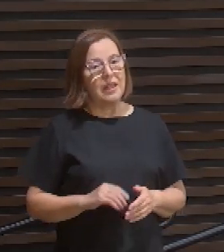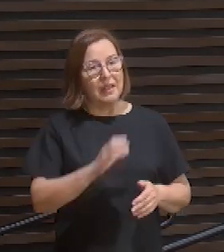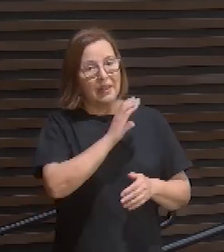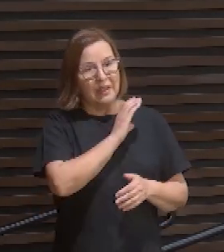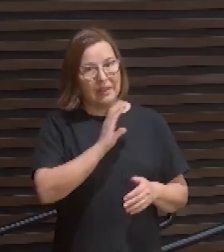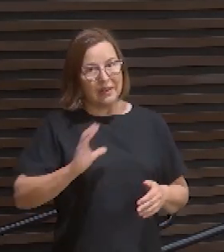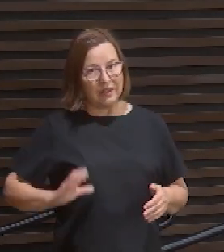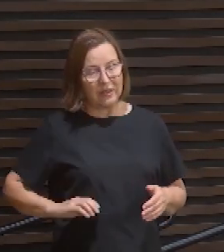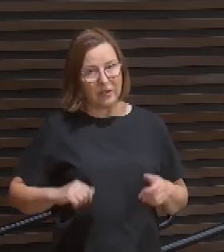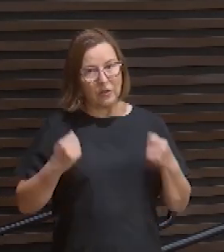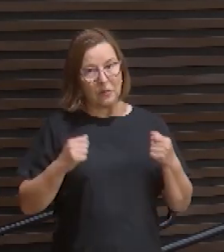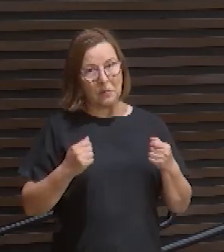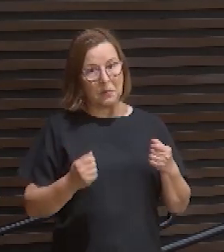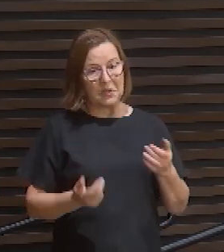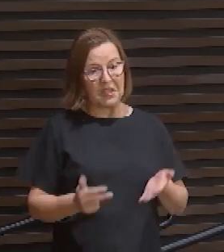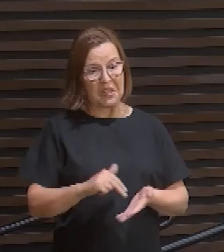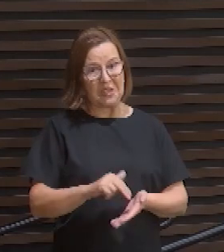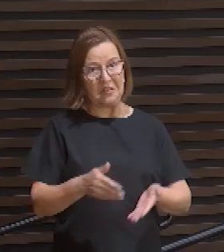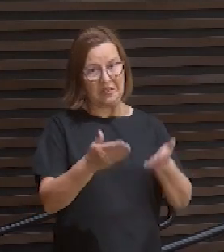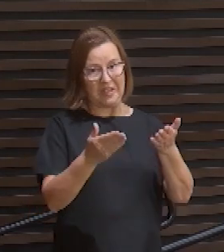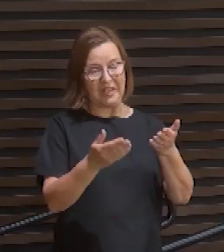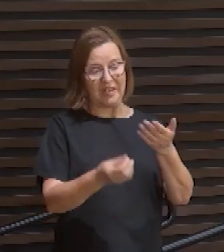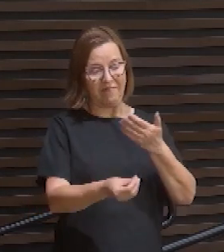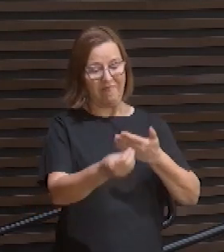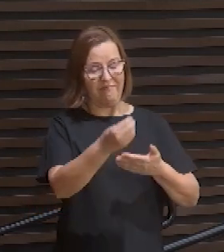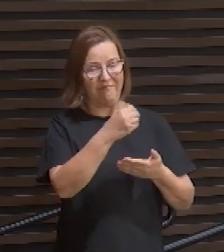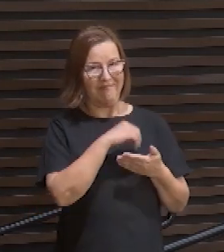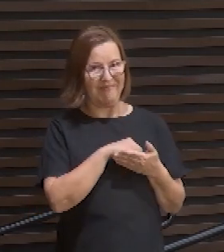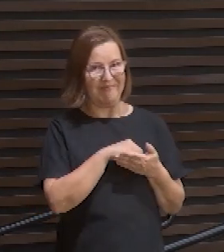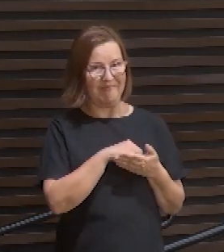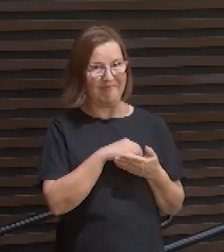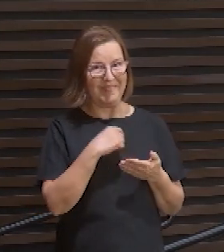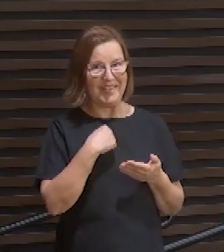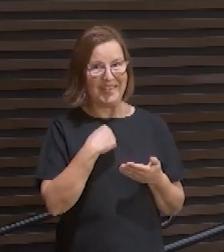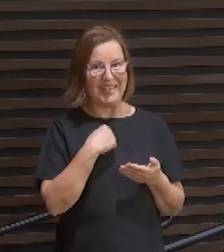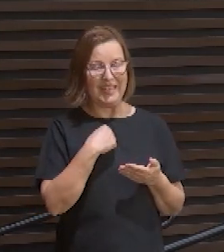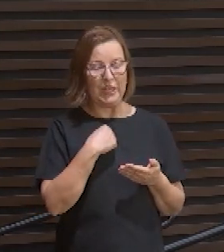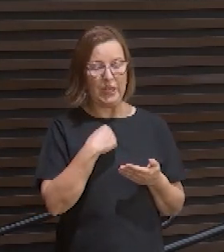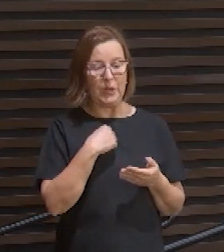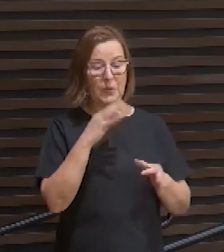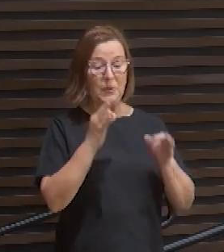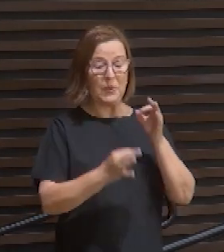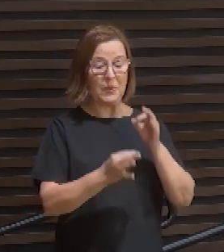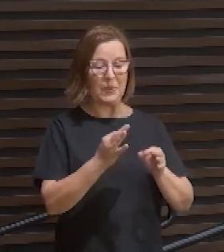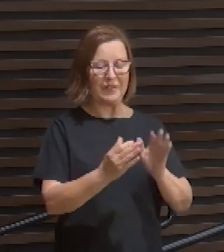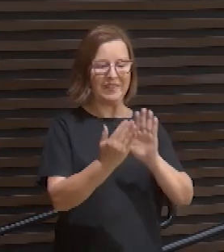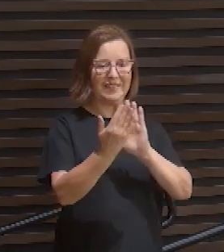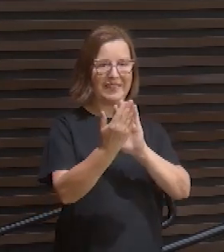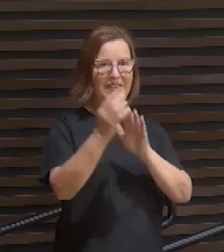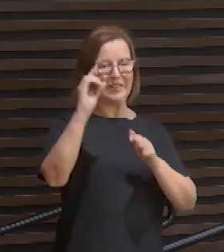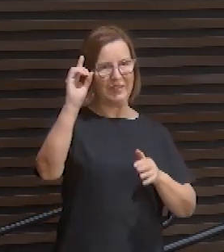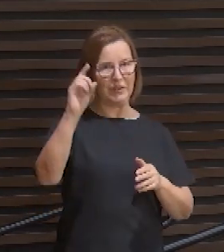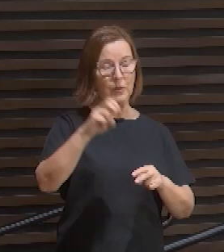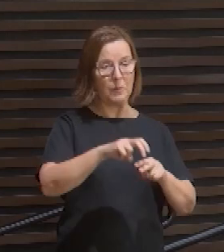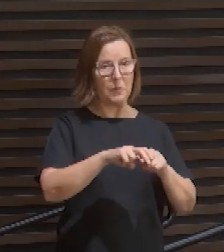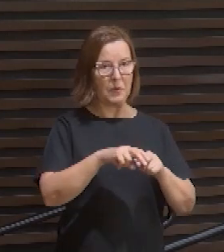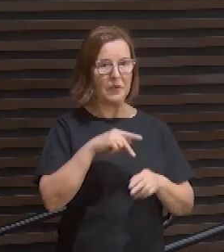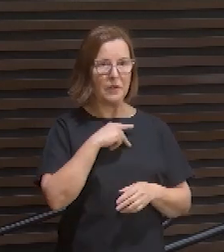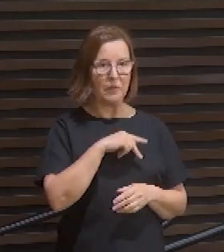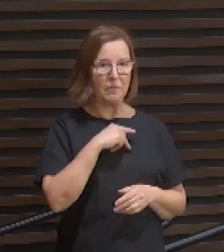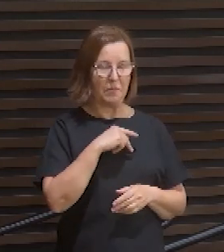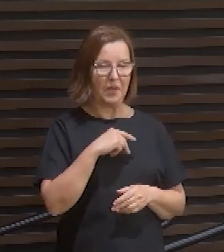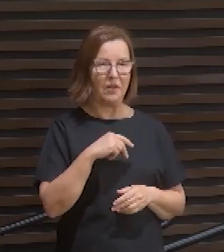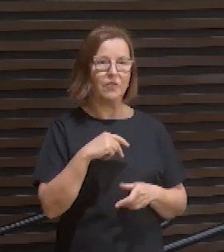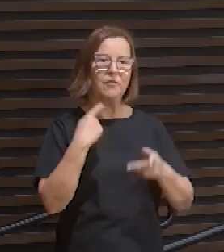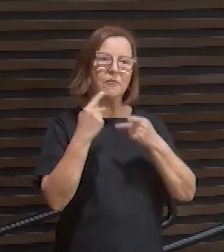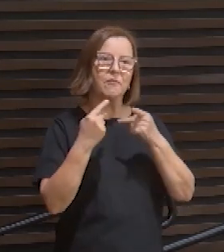ele, habitando em mim, eu seja justo diante de Deus. Entendem? Por isso que Paulo está dizendo lá em Coríntios, a gente pode voltar no nosso